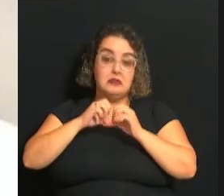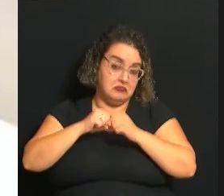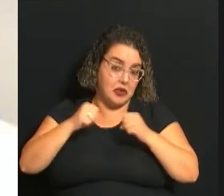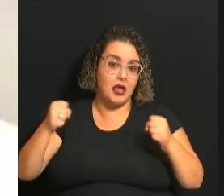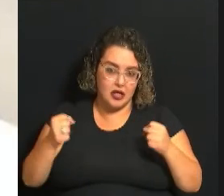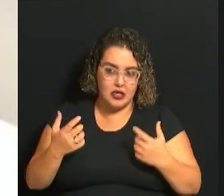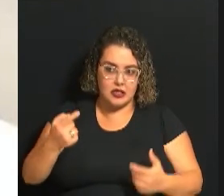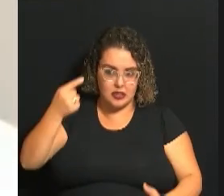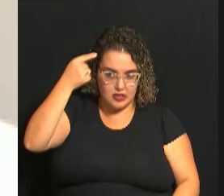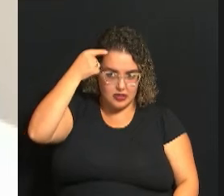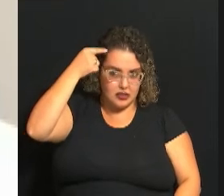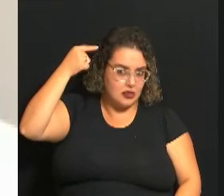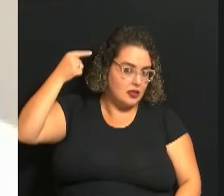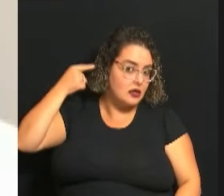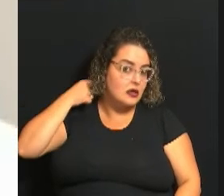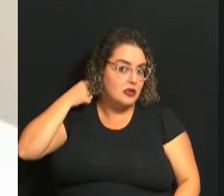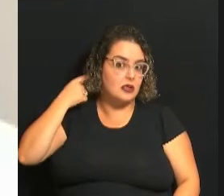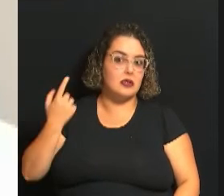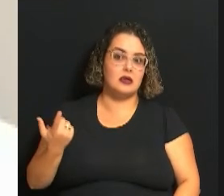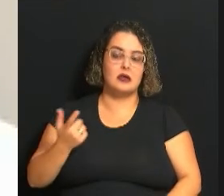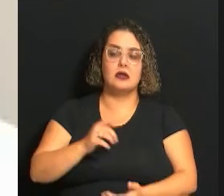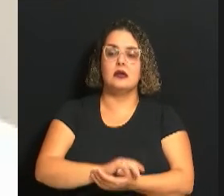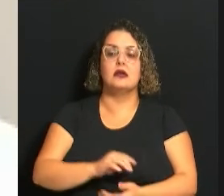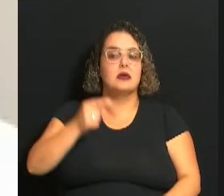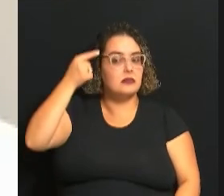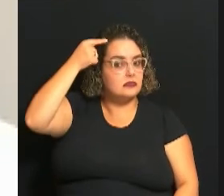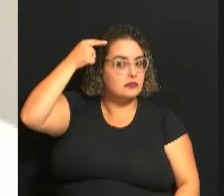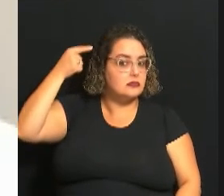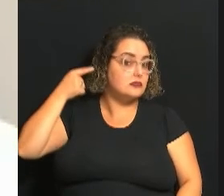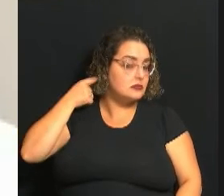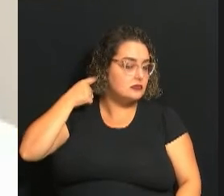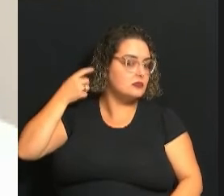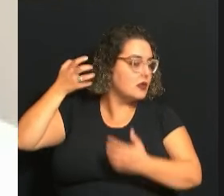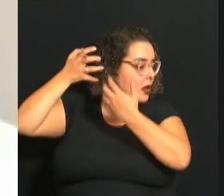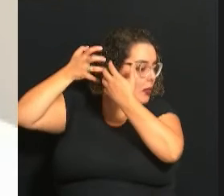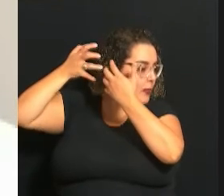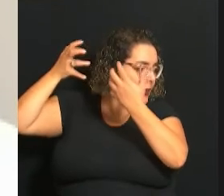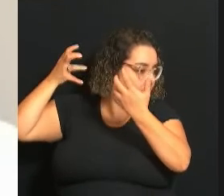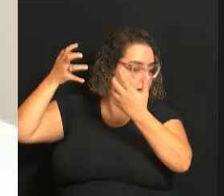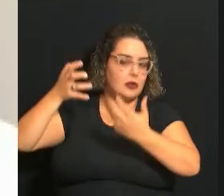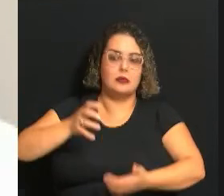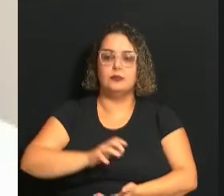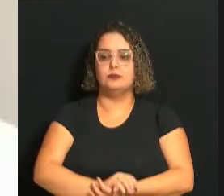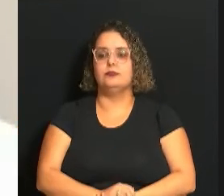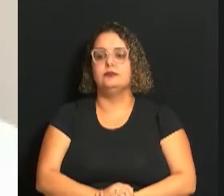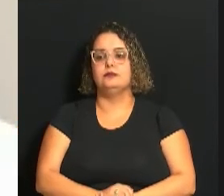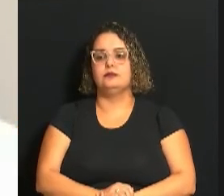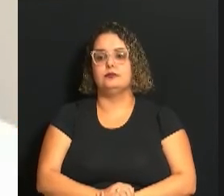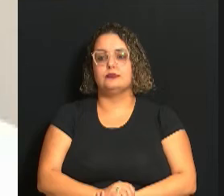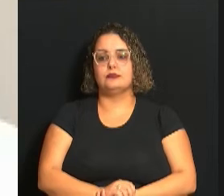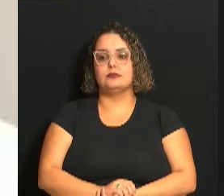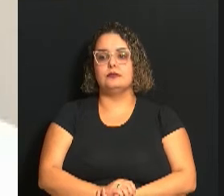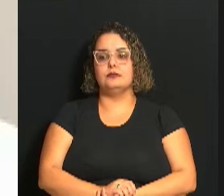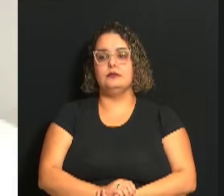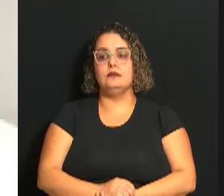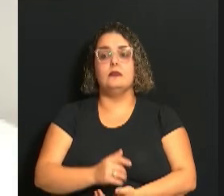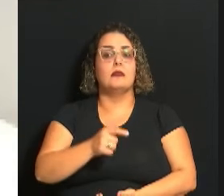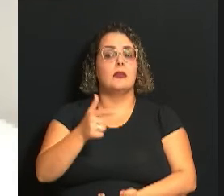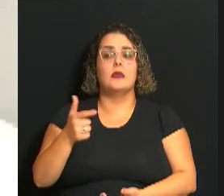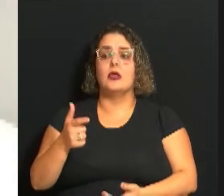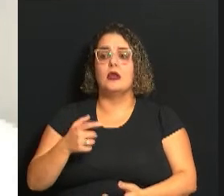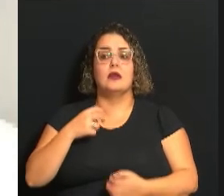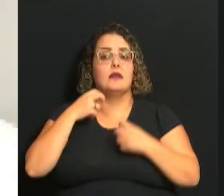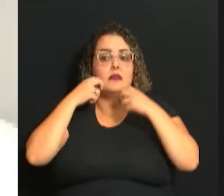corte daqui, aqui, até a minha orelha, então abriu a minha cabeça ao meio, né? Então, eu não tenho vergonha alguma de mostrar